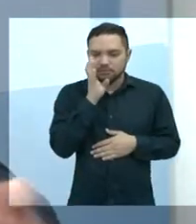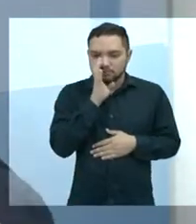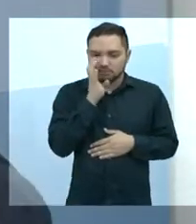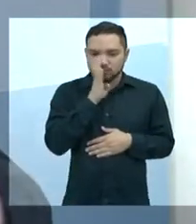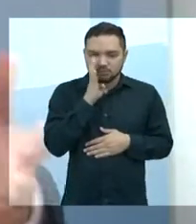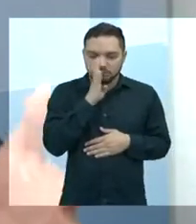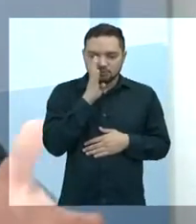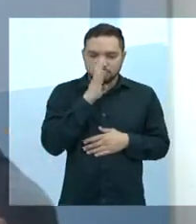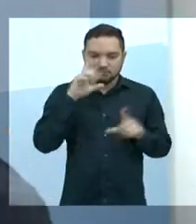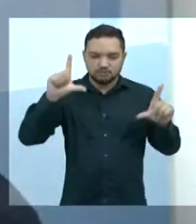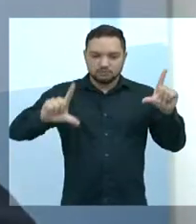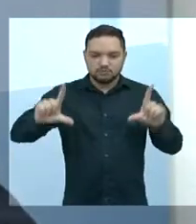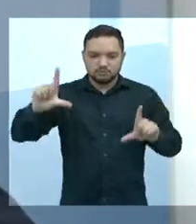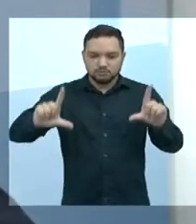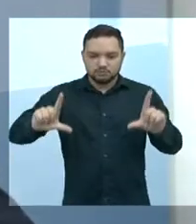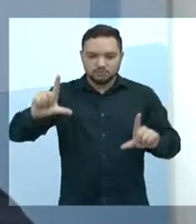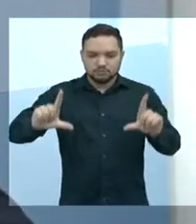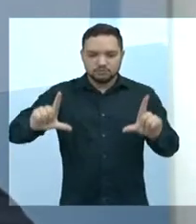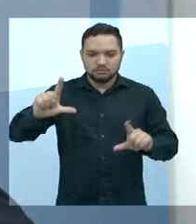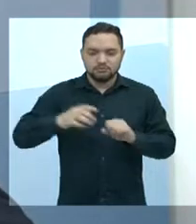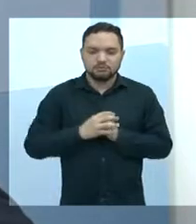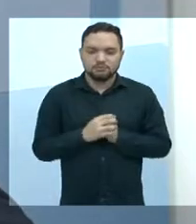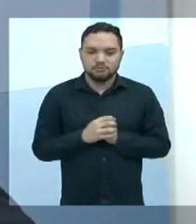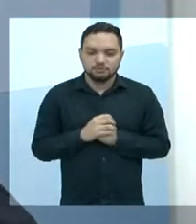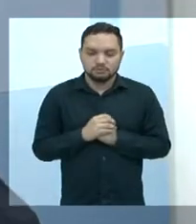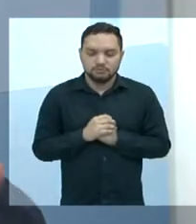na televisão aí, então,